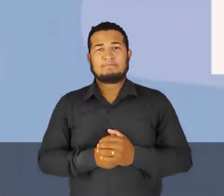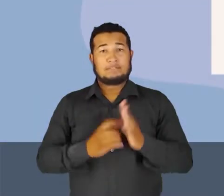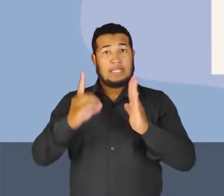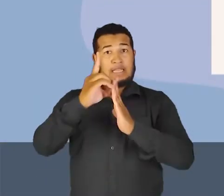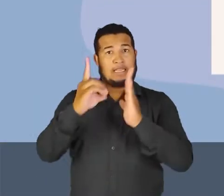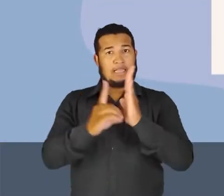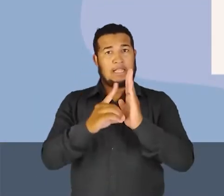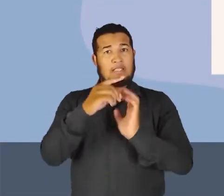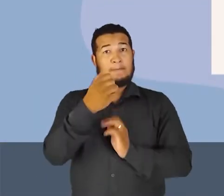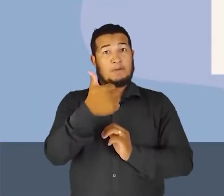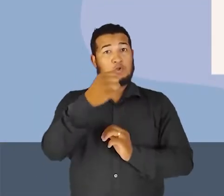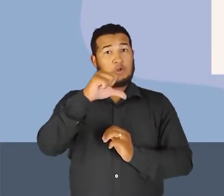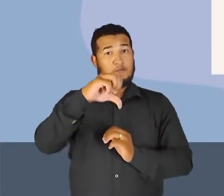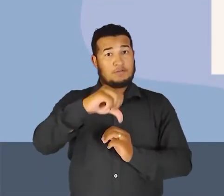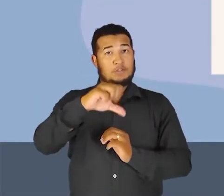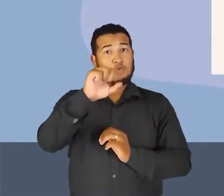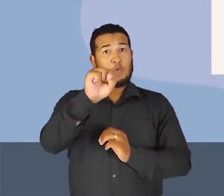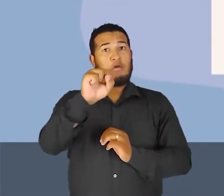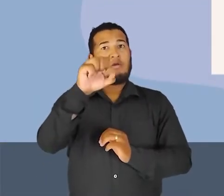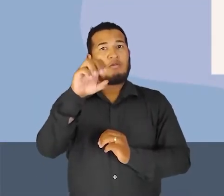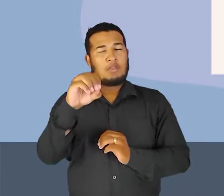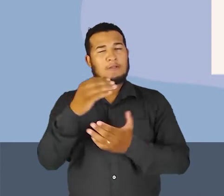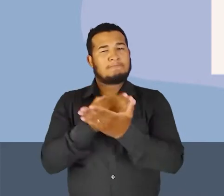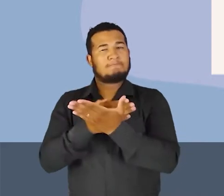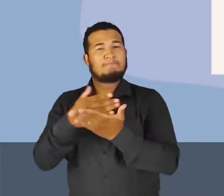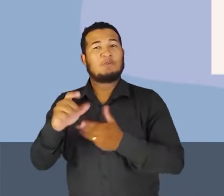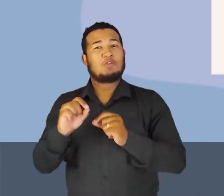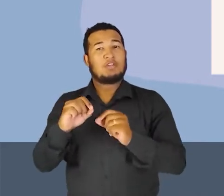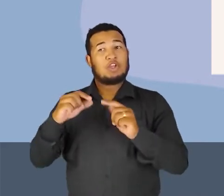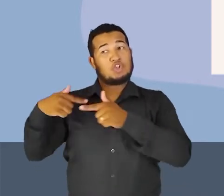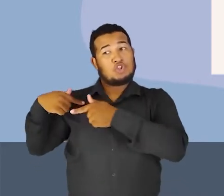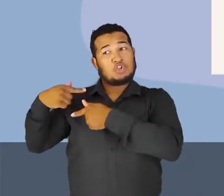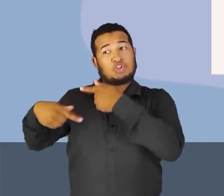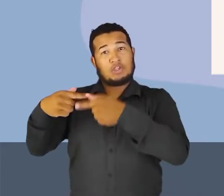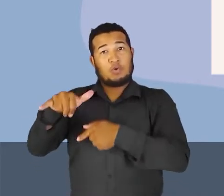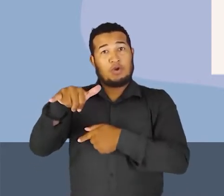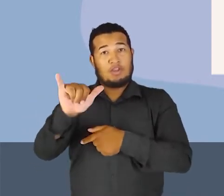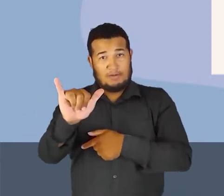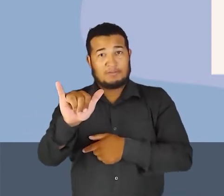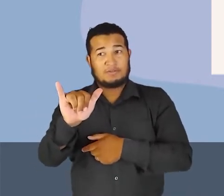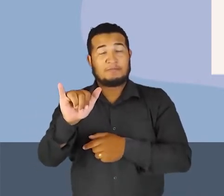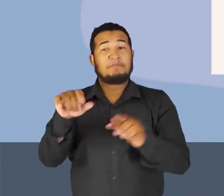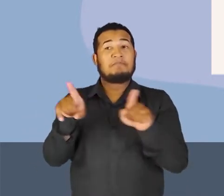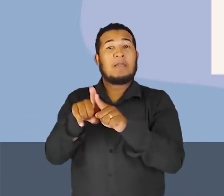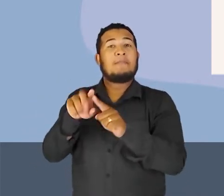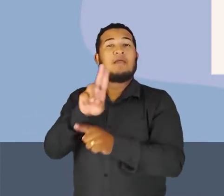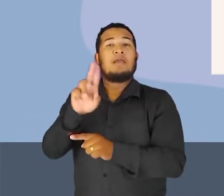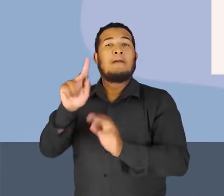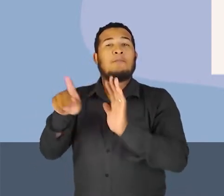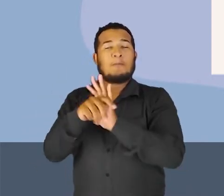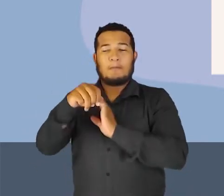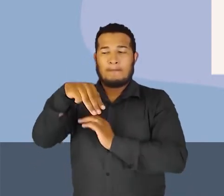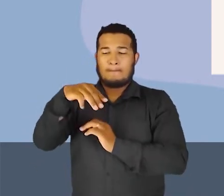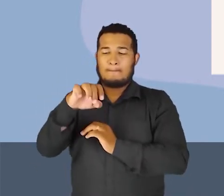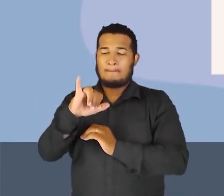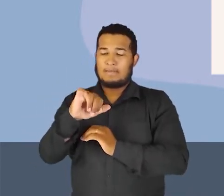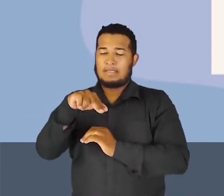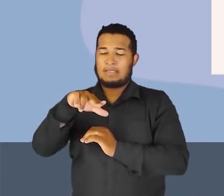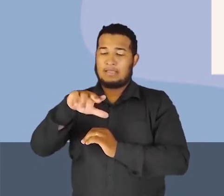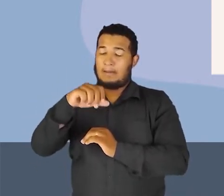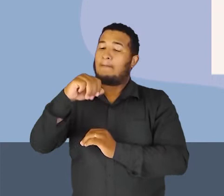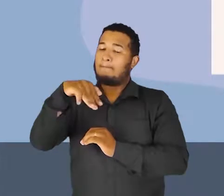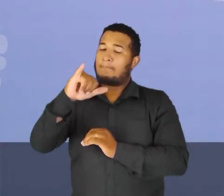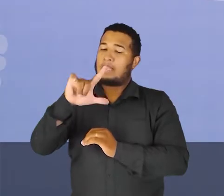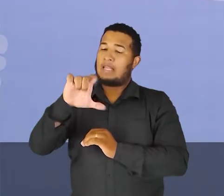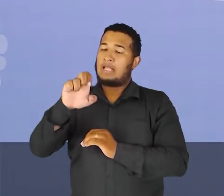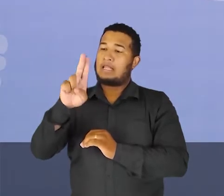anos 80, já começa a aparecer a geração Y. Essa geração Y, que vai ser apelidada de geração dos millennials,